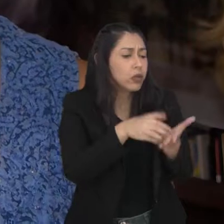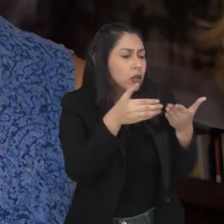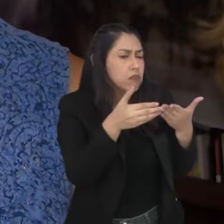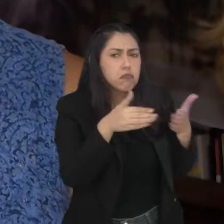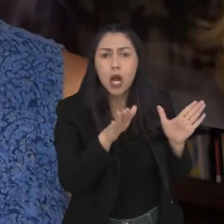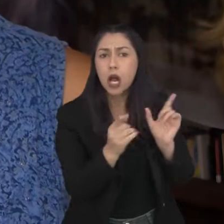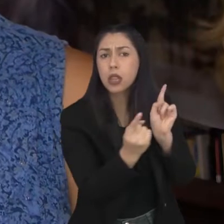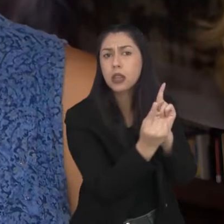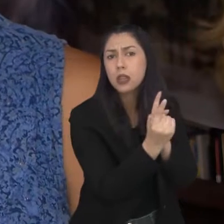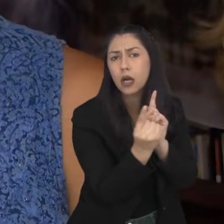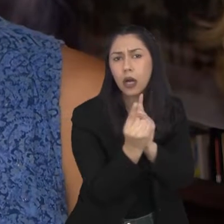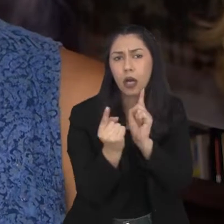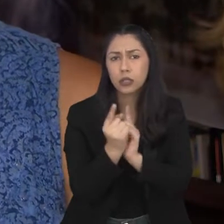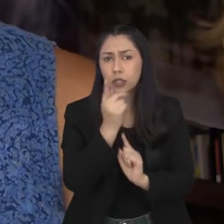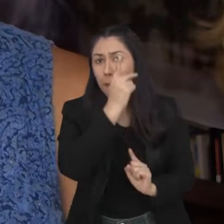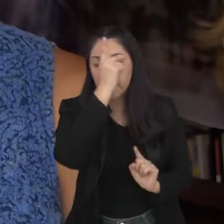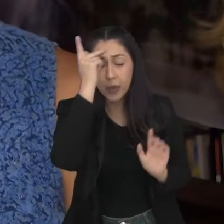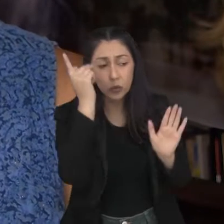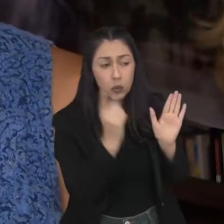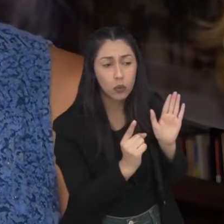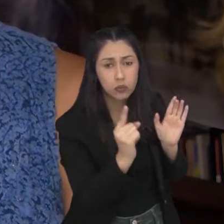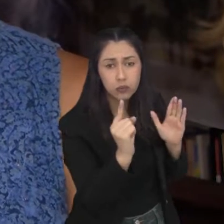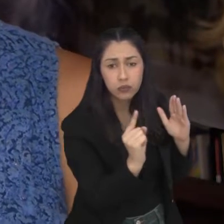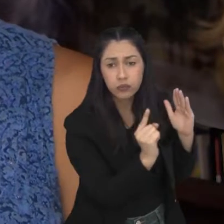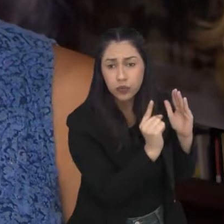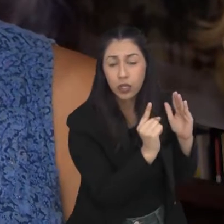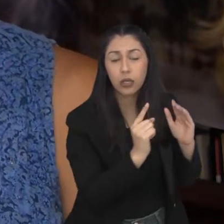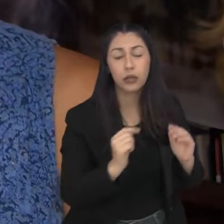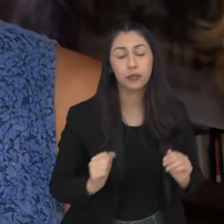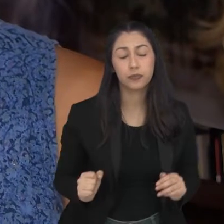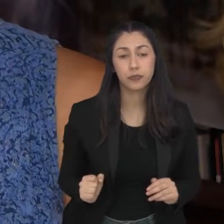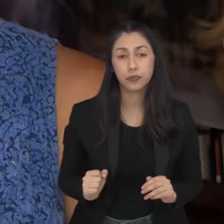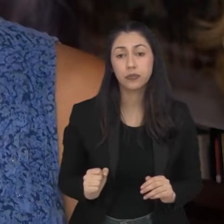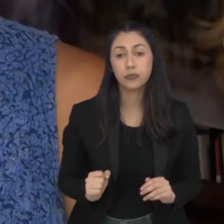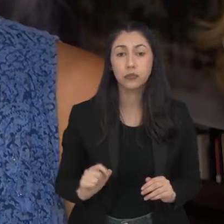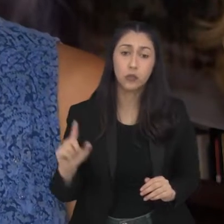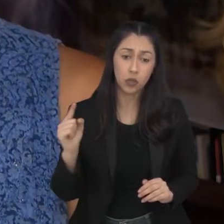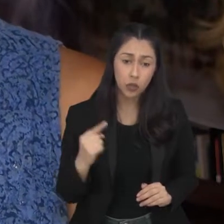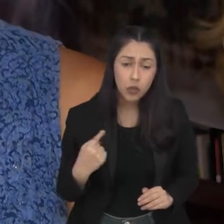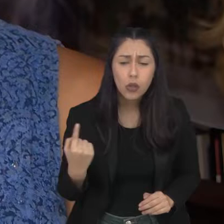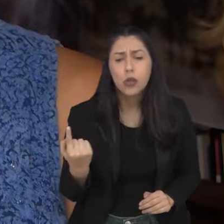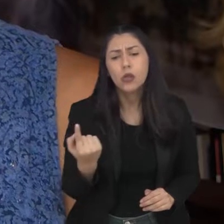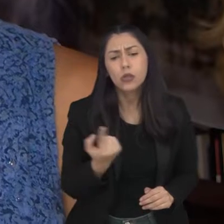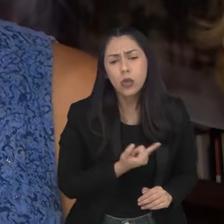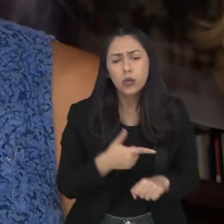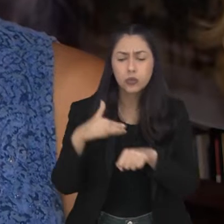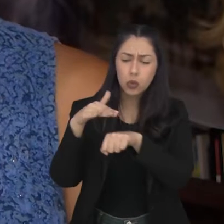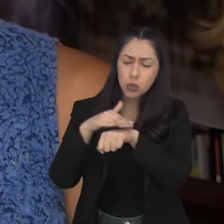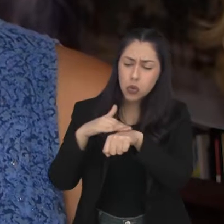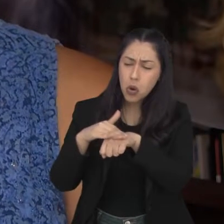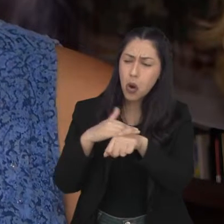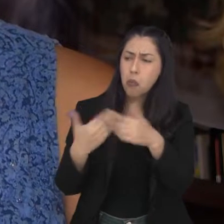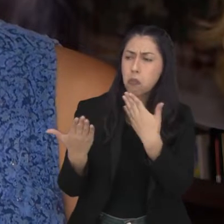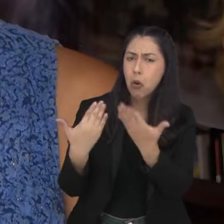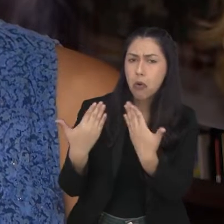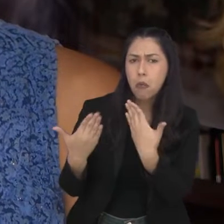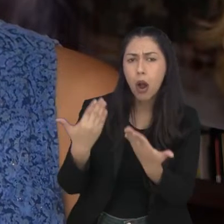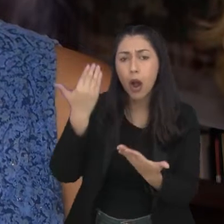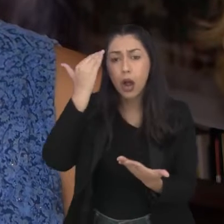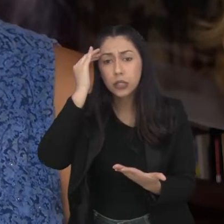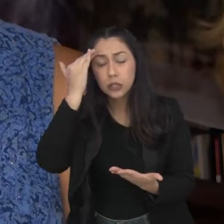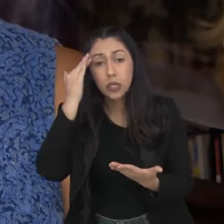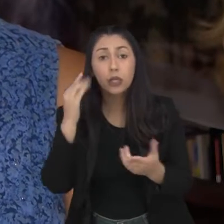portas abertas, que atende qualquer pessoa que chega aqui na porta e bate, né? E a gente vai conversar, ver